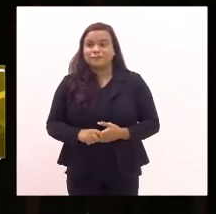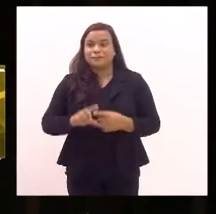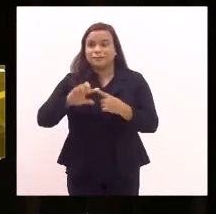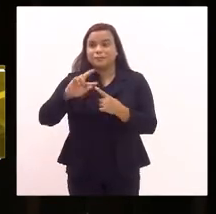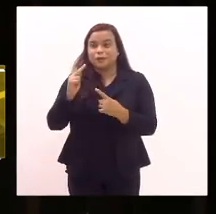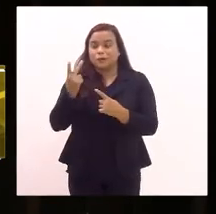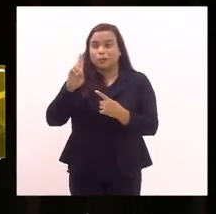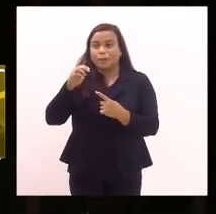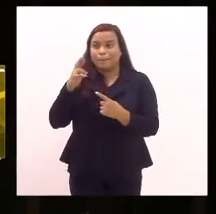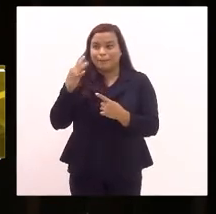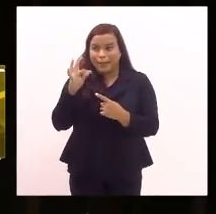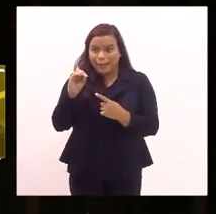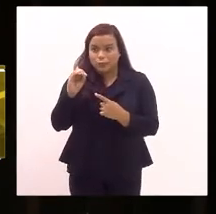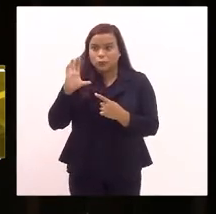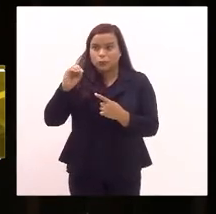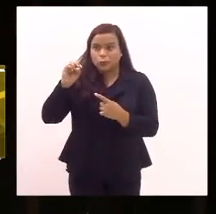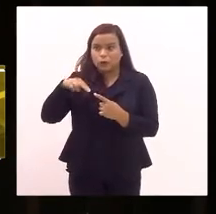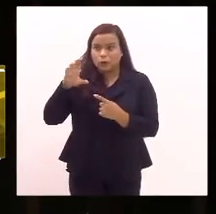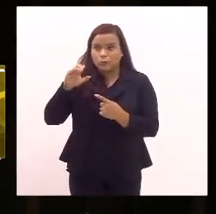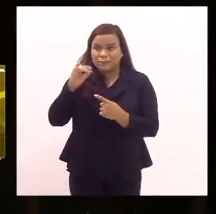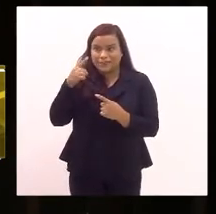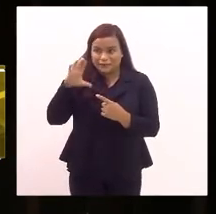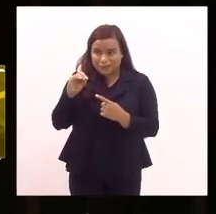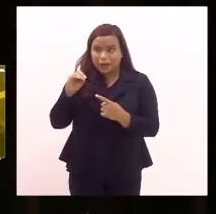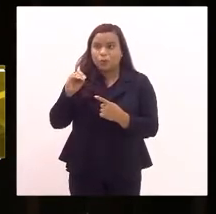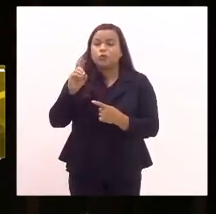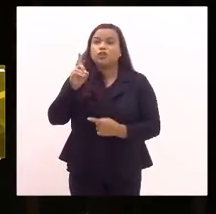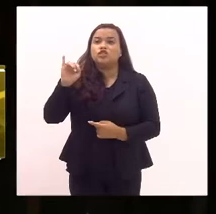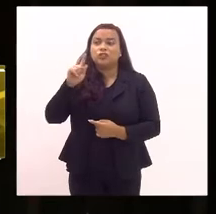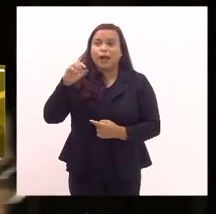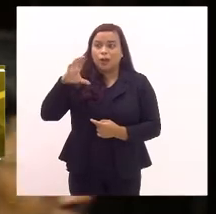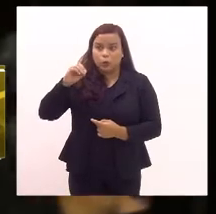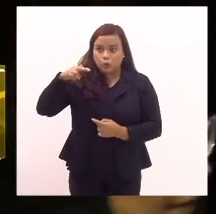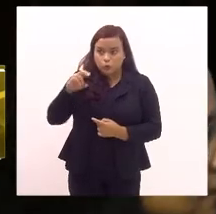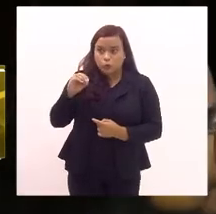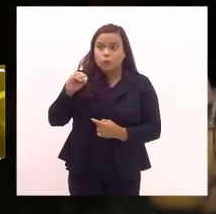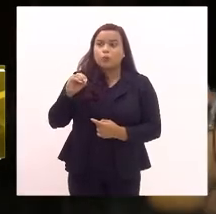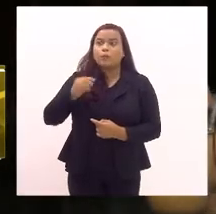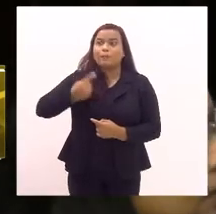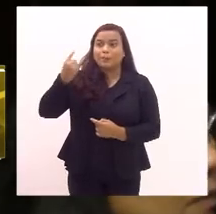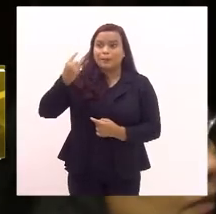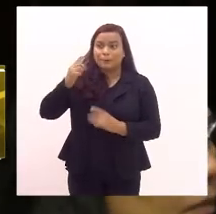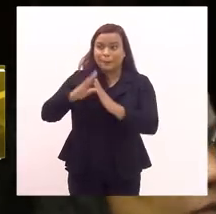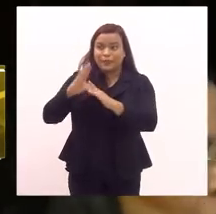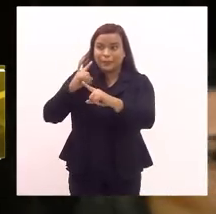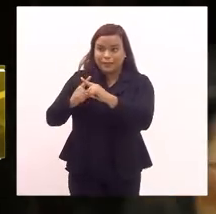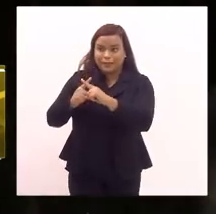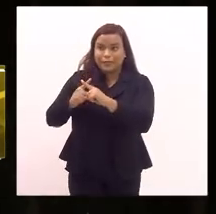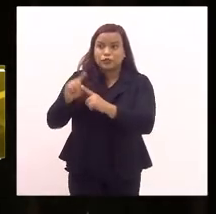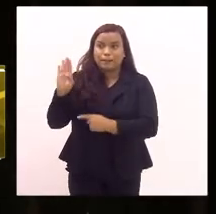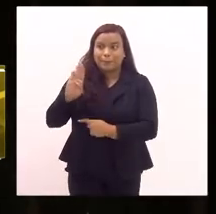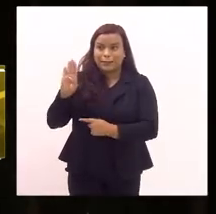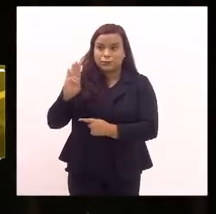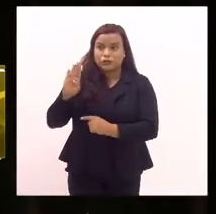Humberto da Conceição, diácono da Primeira Igreja Batista do Pilar de Duque de Caxias.